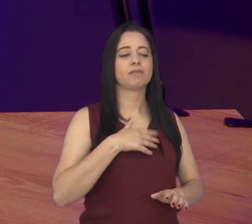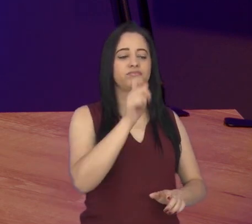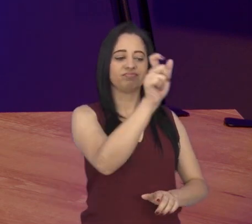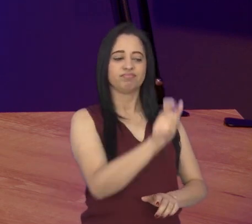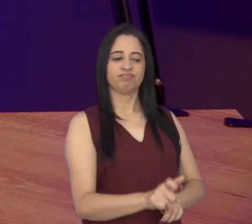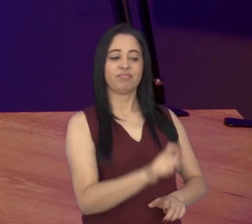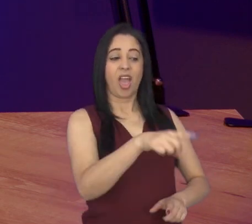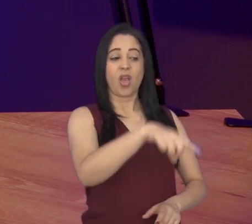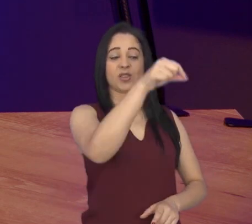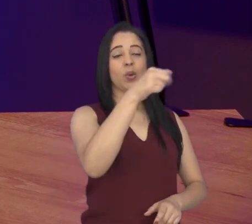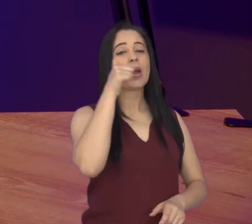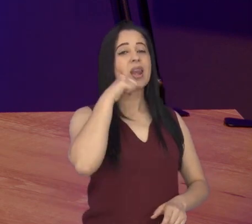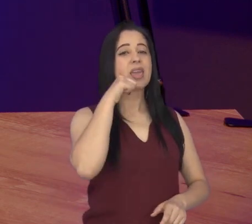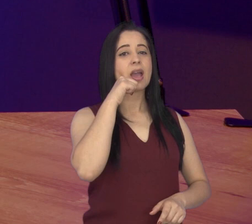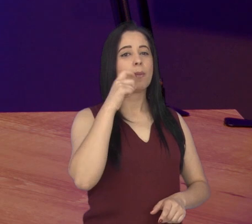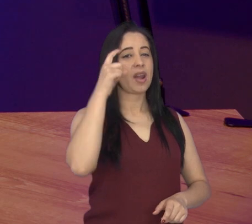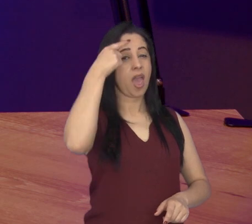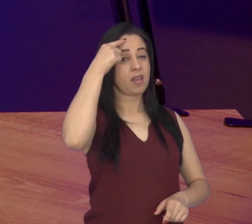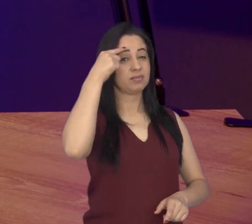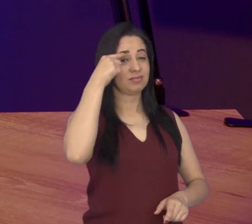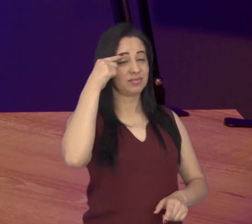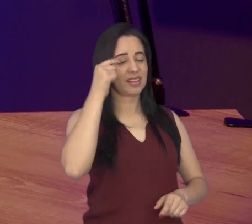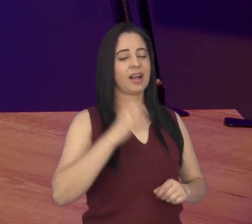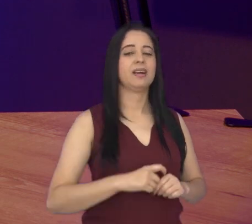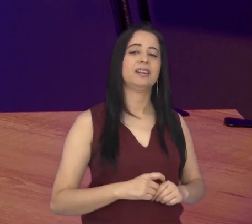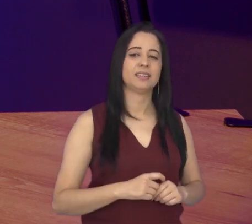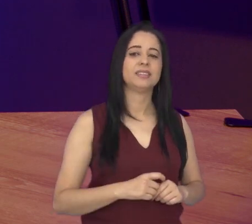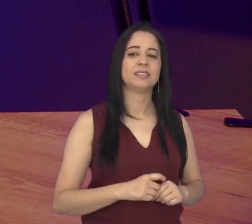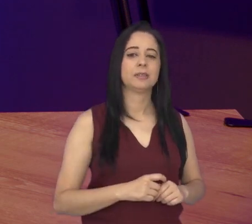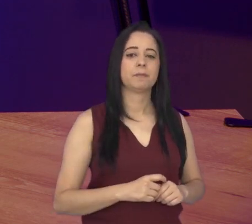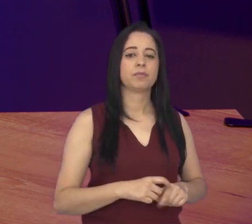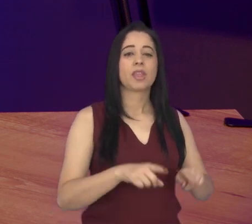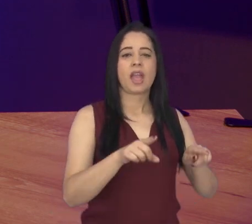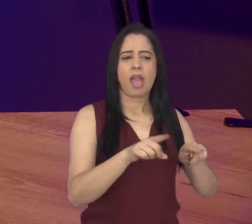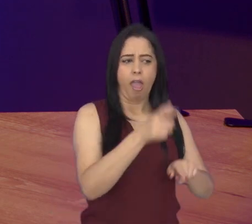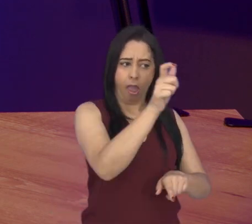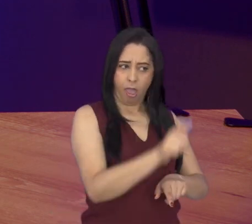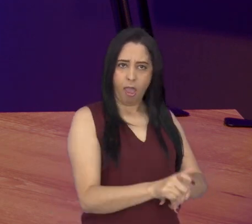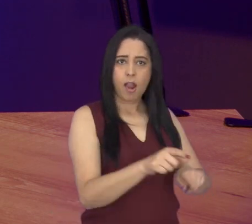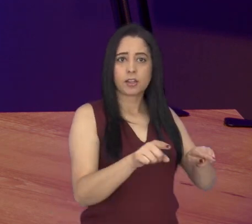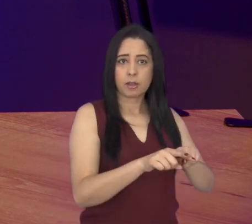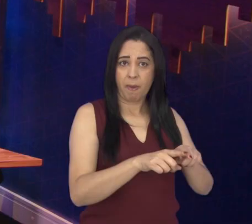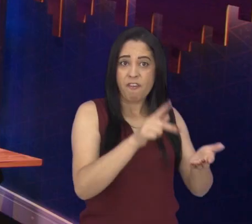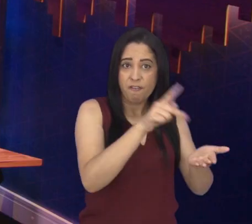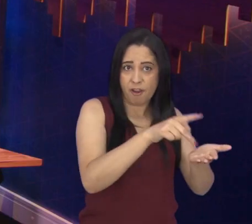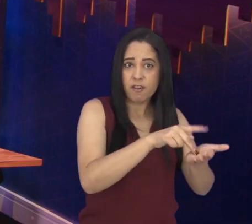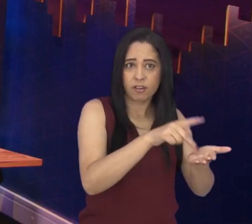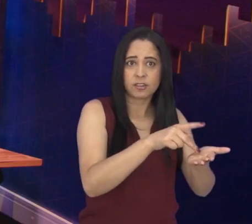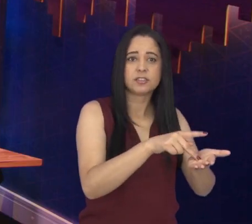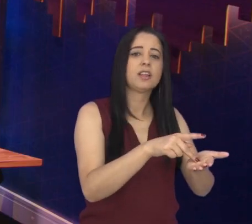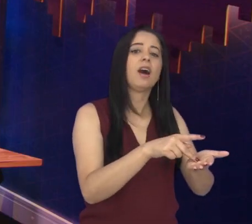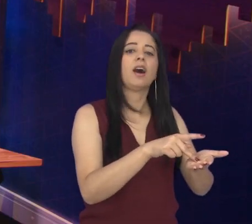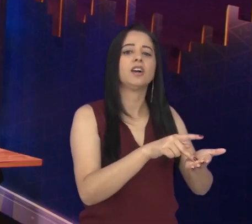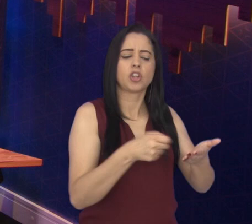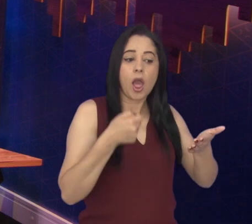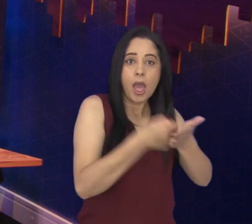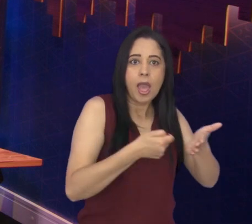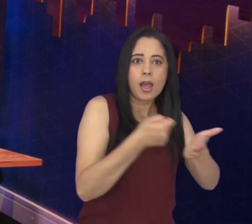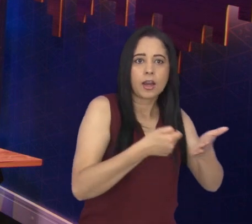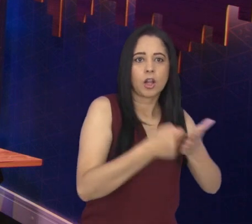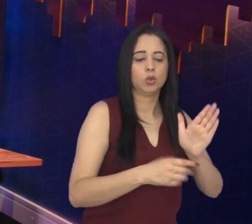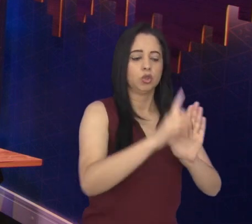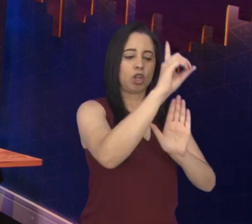então, ela vem como esse símbolo, e não só também nos filmes, a Emma Watson, ela também é uma pessoa que na vida real,